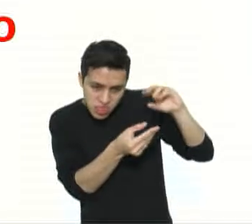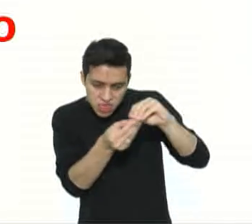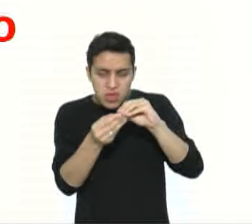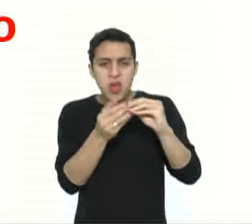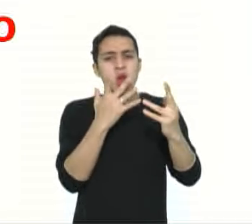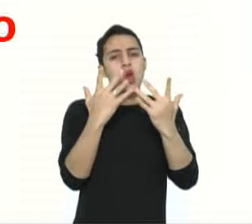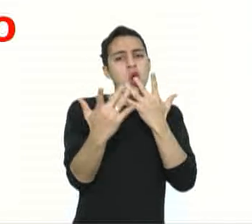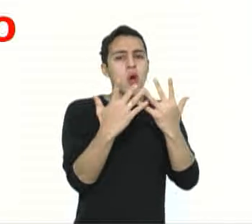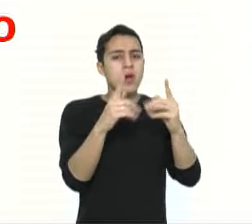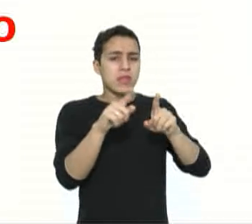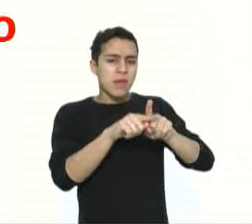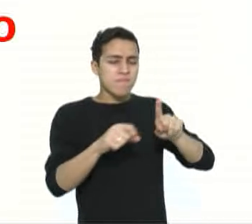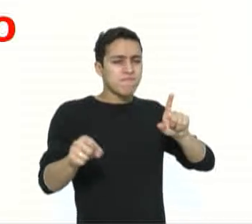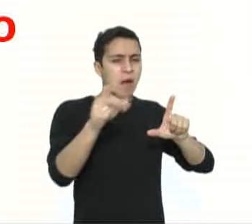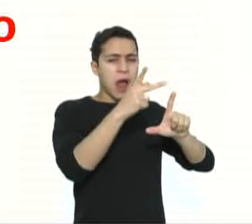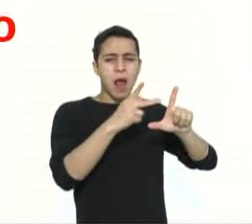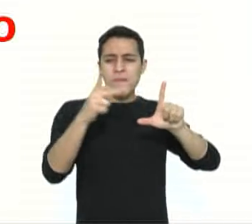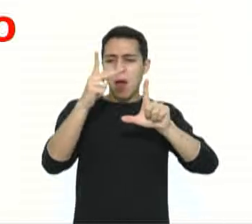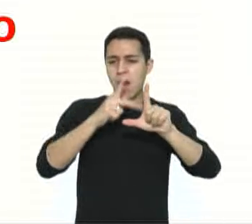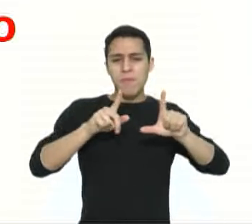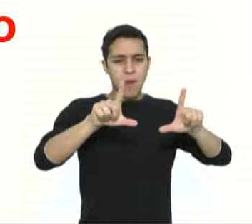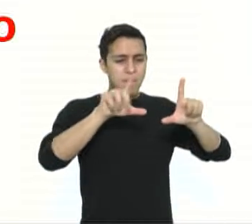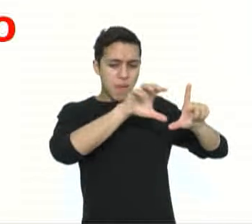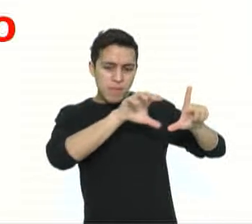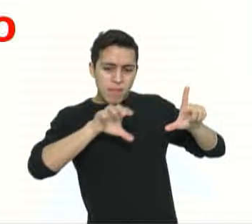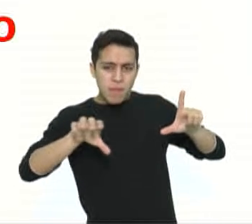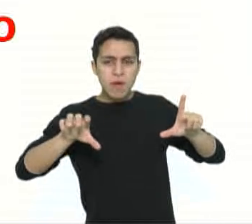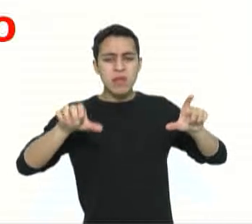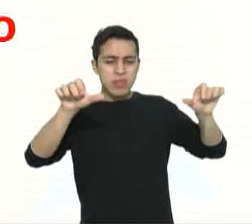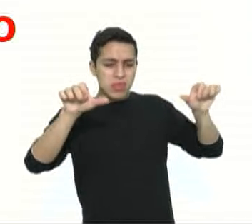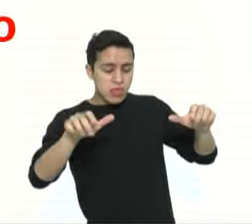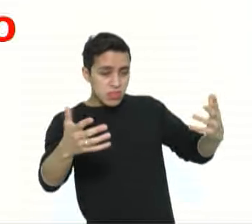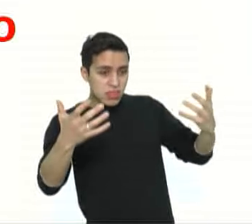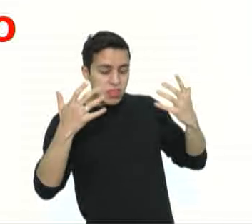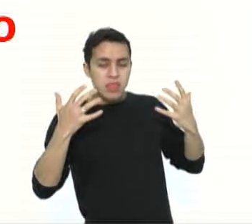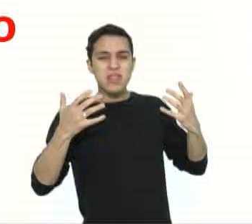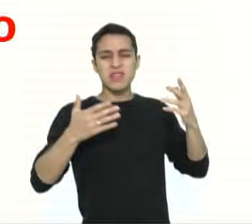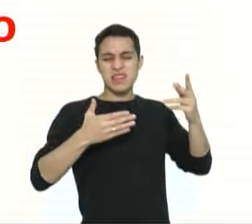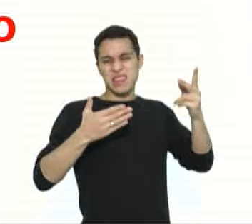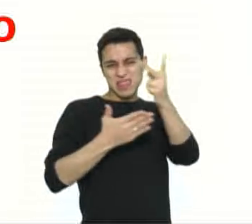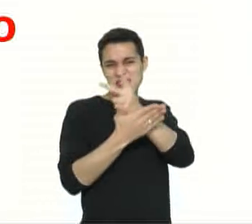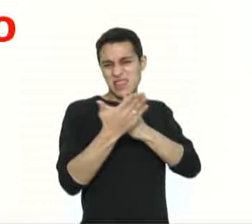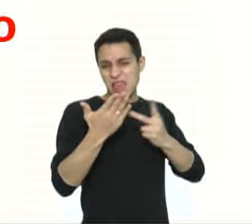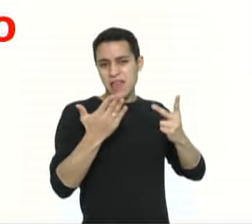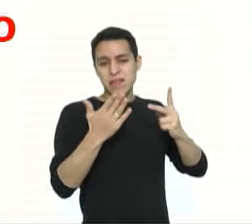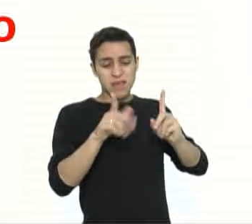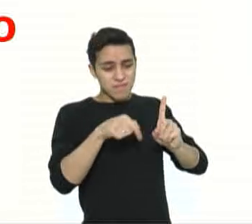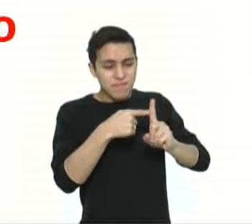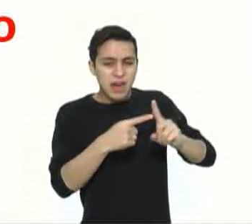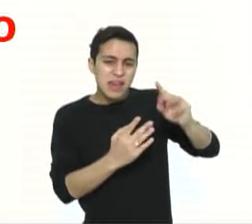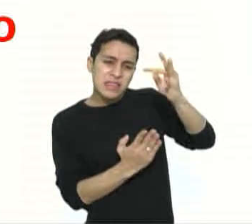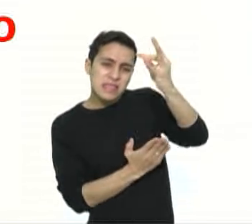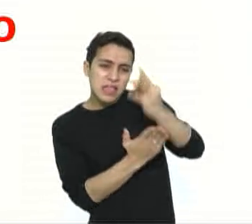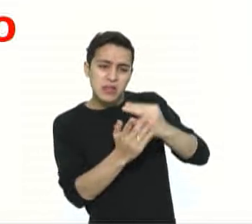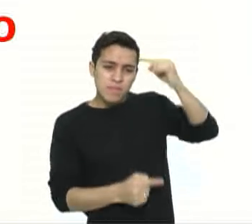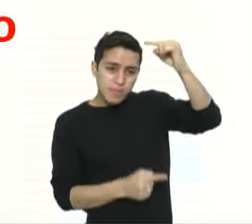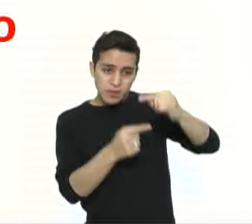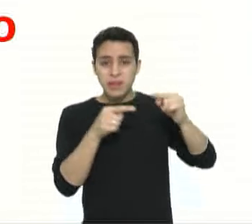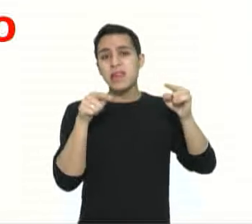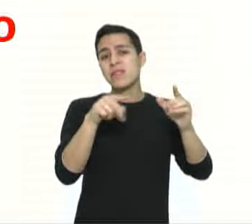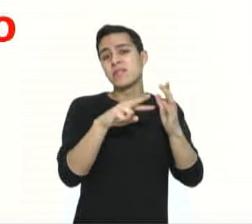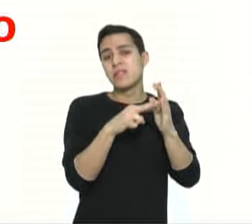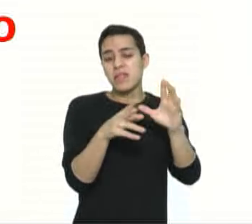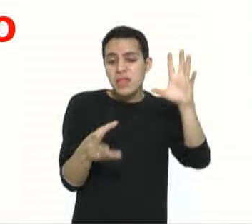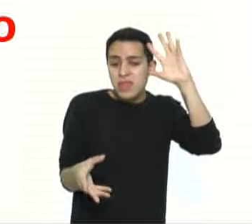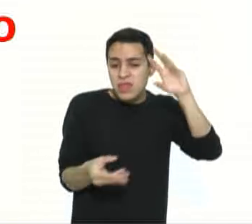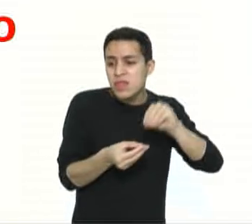cores, por ilustrações, né? Além do texto curto. Tudo isso chama a atenção, sintetizando as informações para o homem